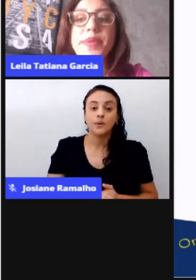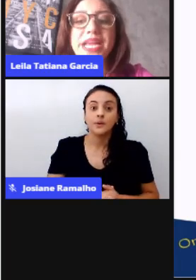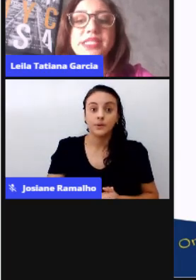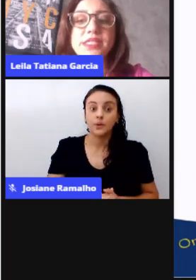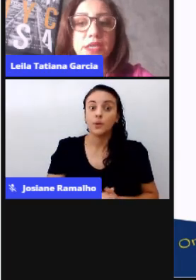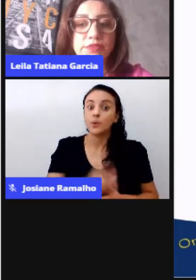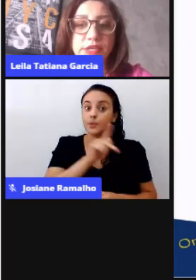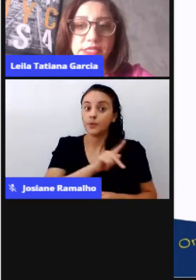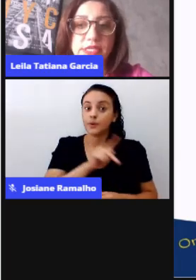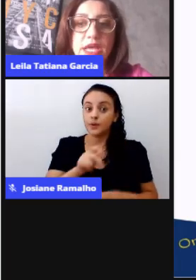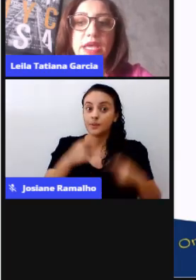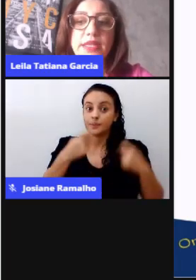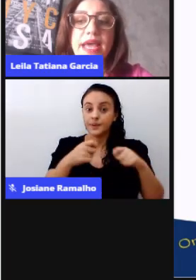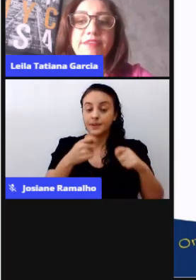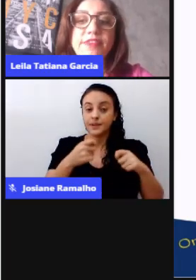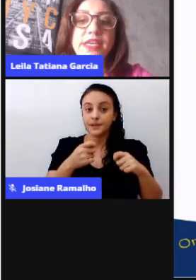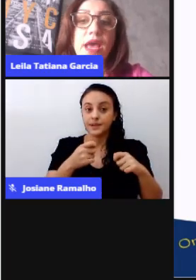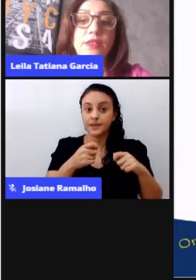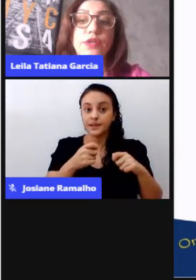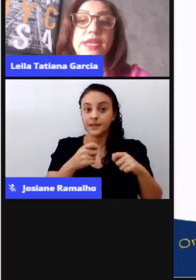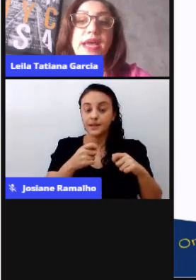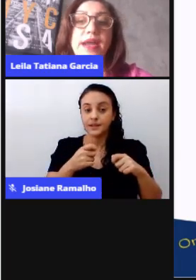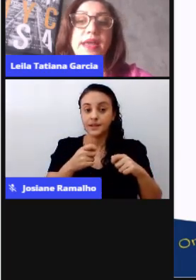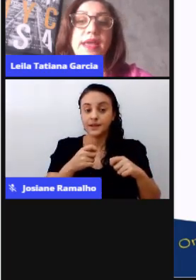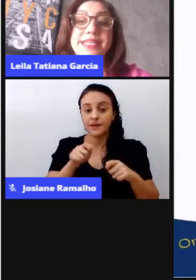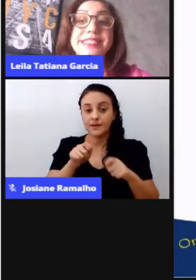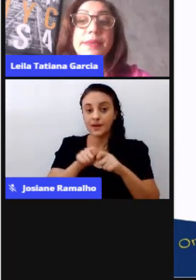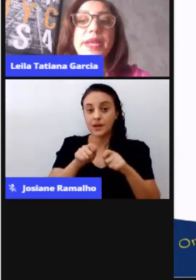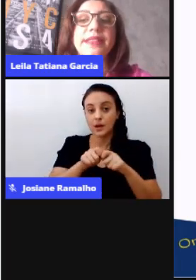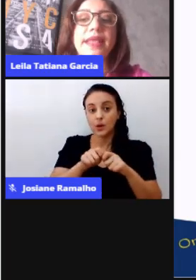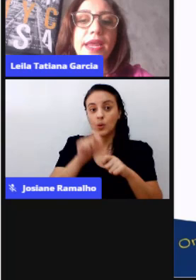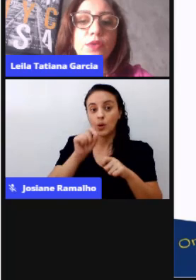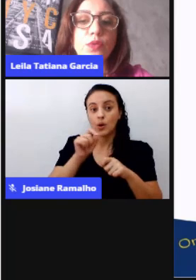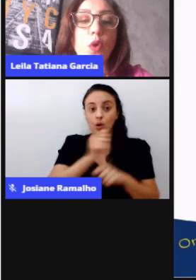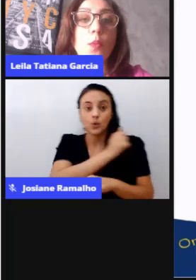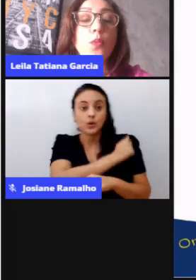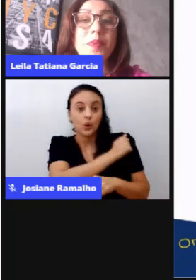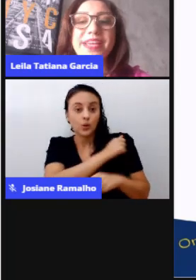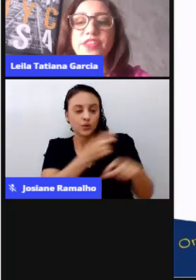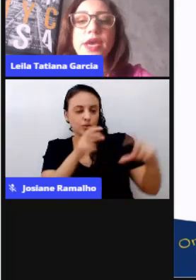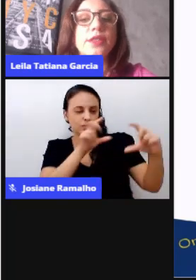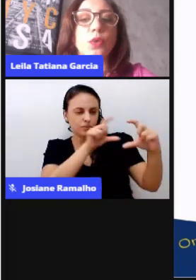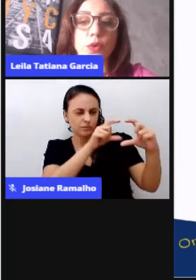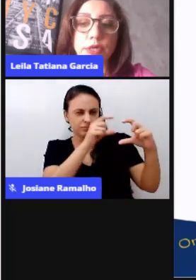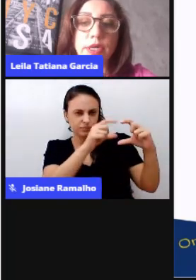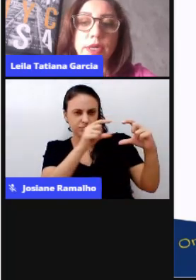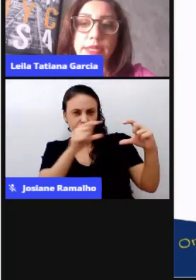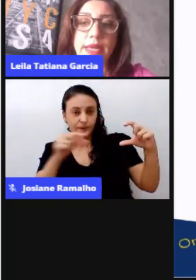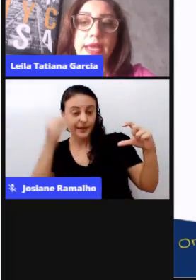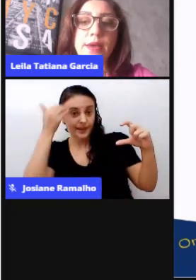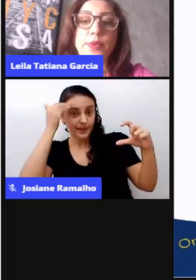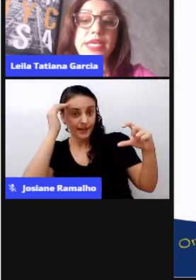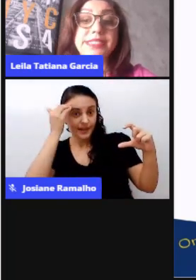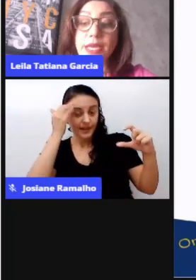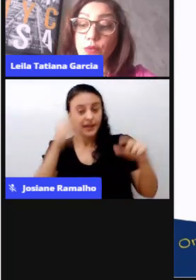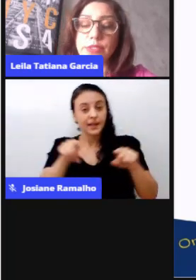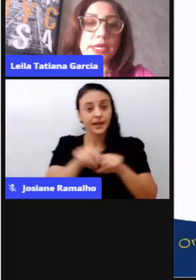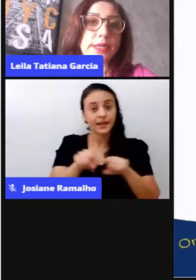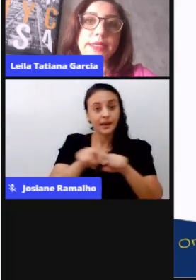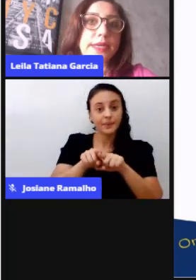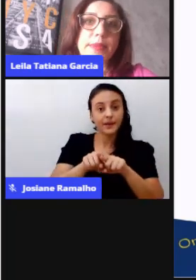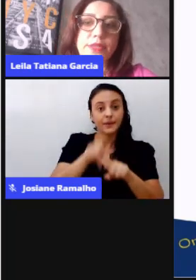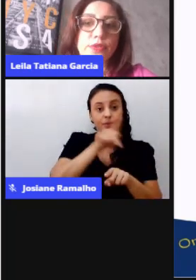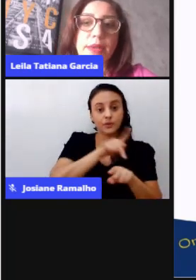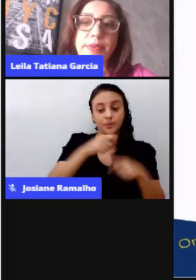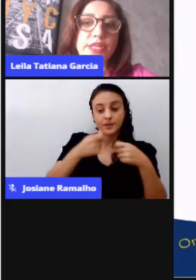quadrinhos compreensíveis e deve estar sempre atento como um mediador, né? Porque sem